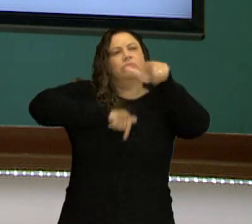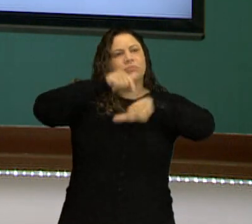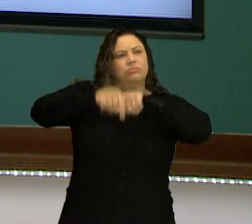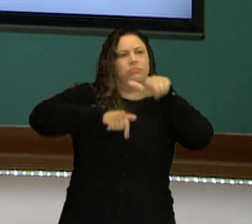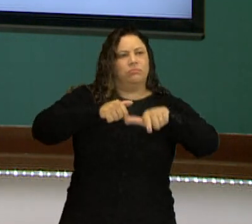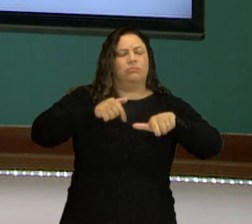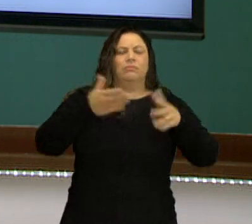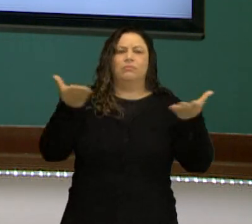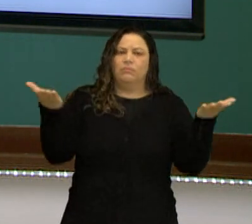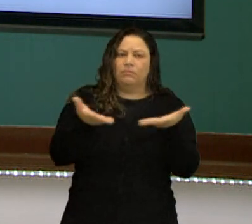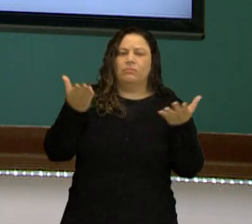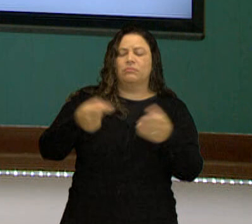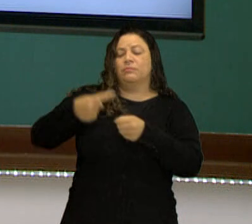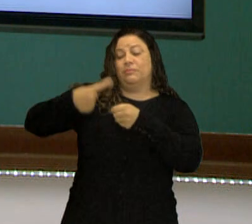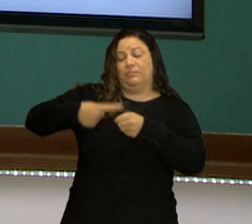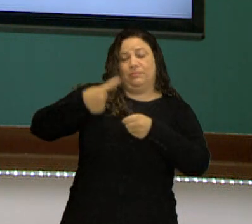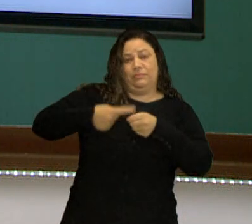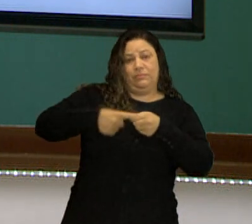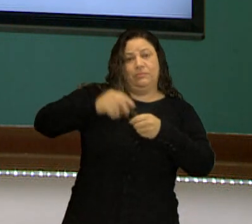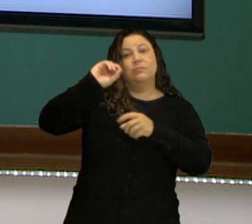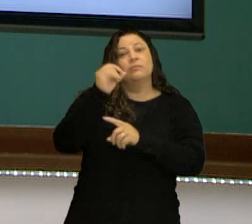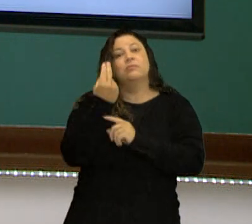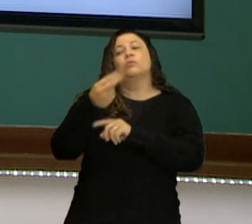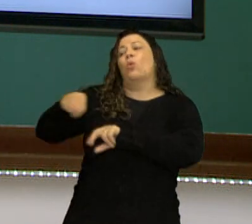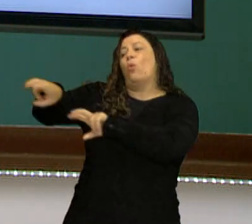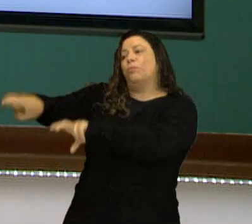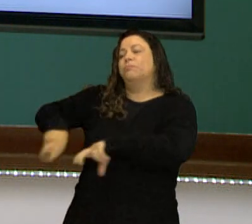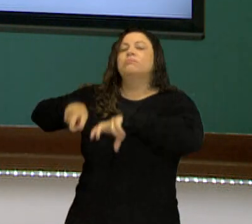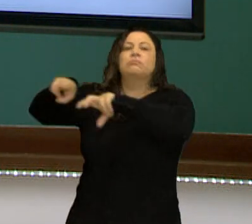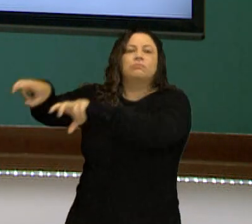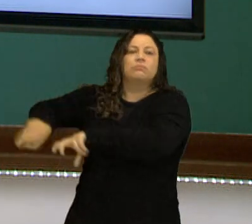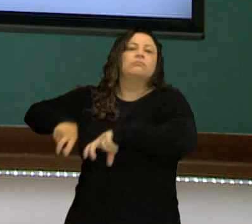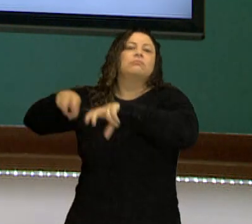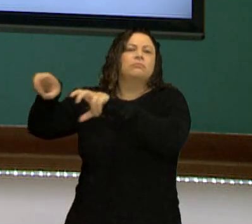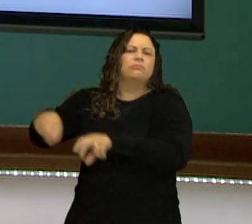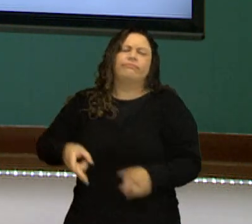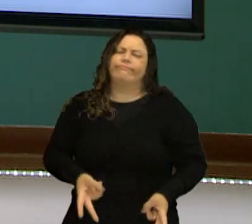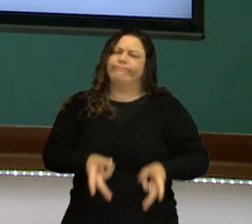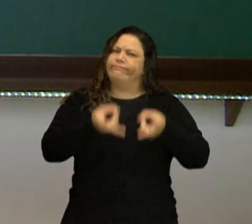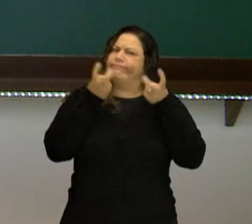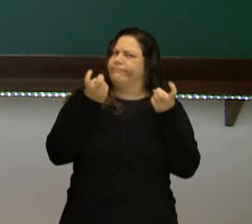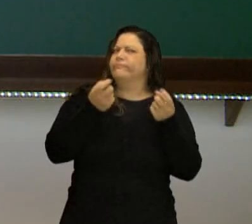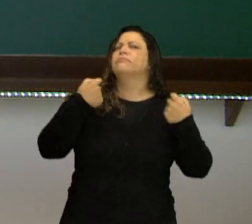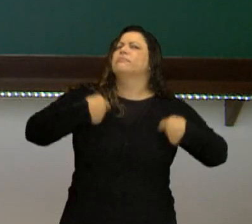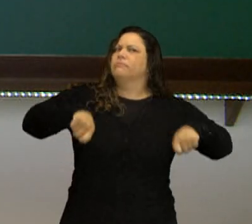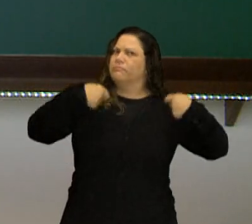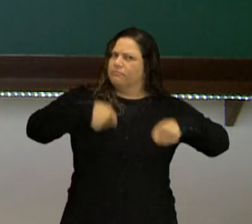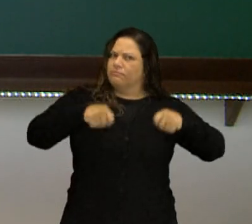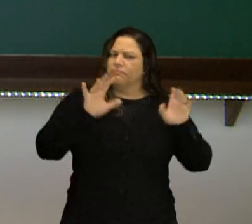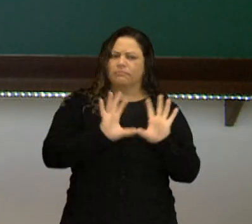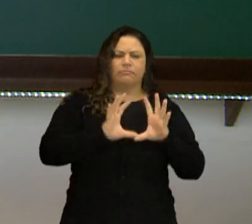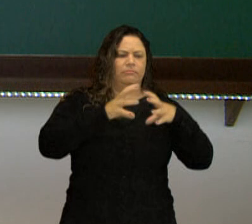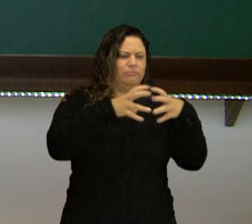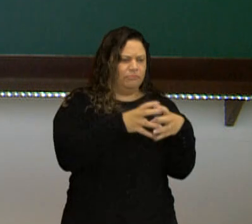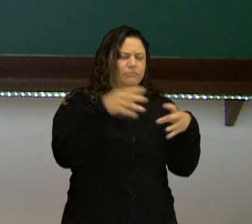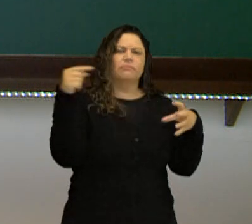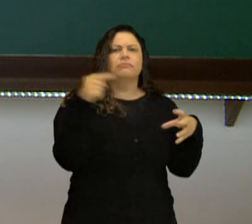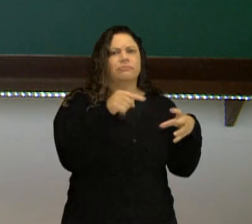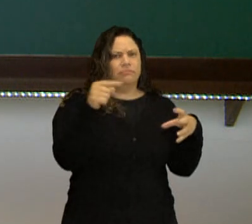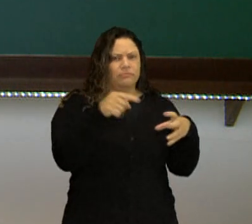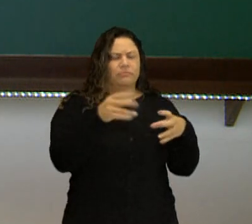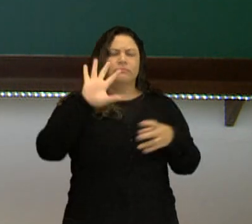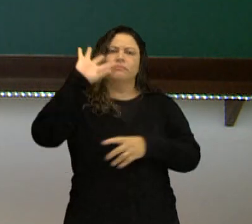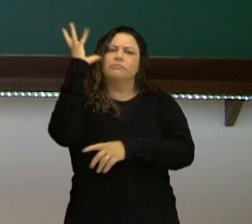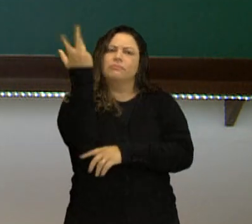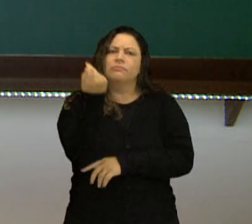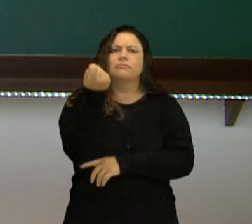eles os trabalhadores urbanos ou os trabalhadores rurais, eles percebem a necessidade de se agrupar em